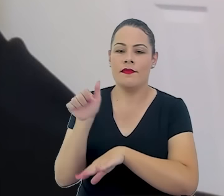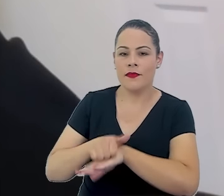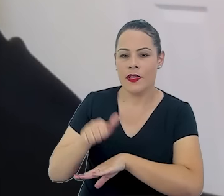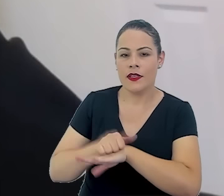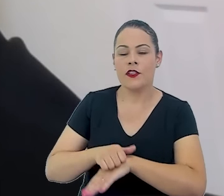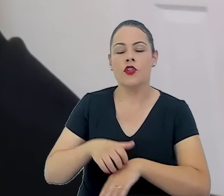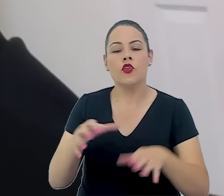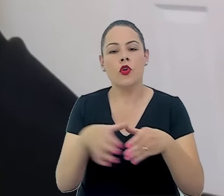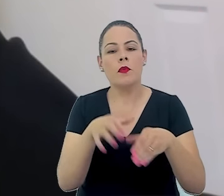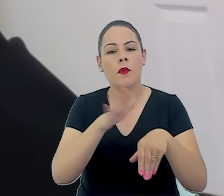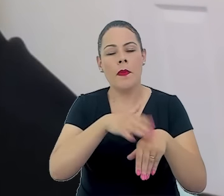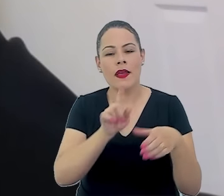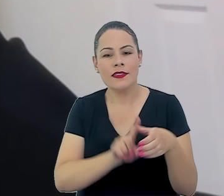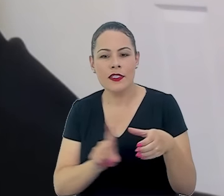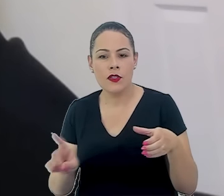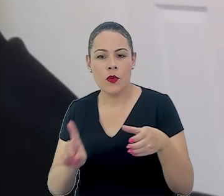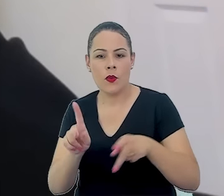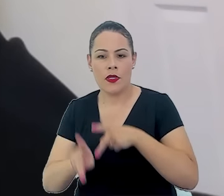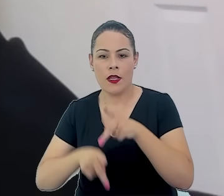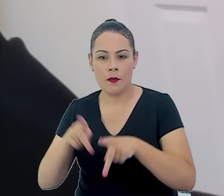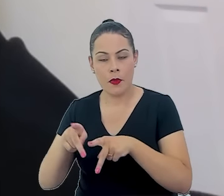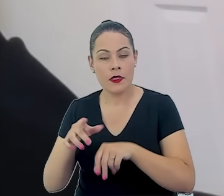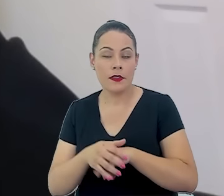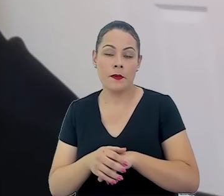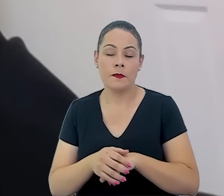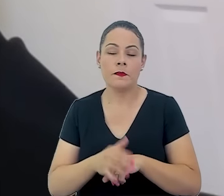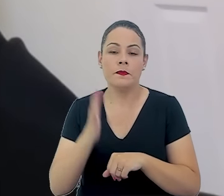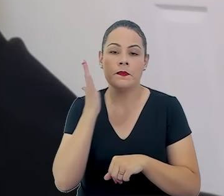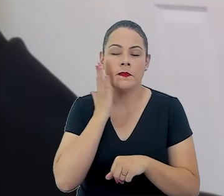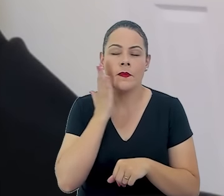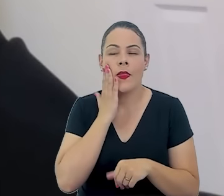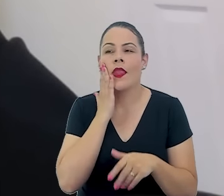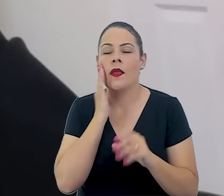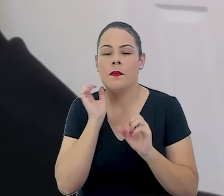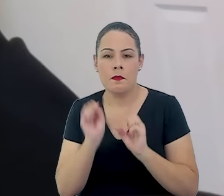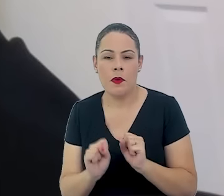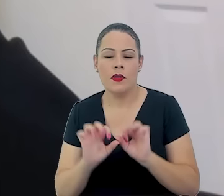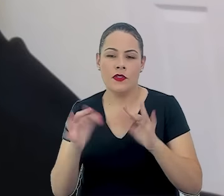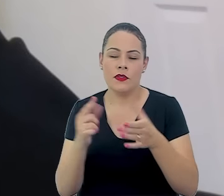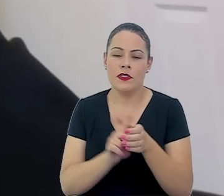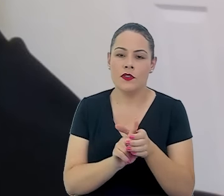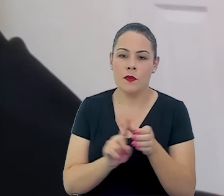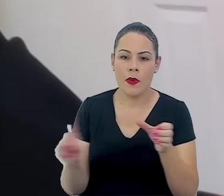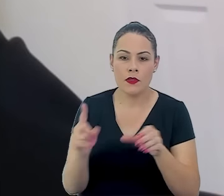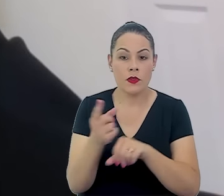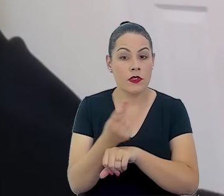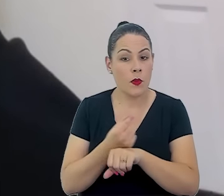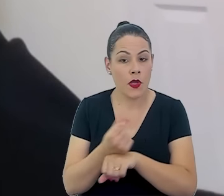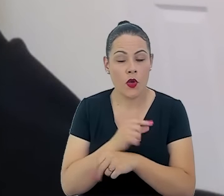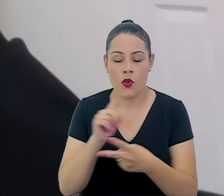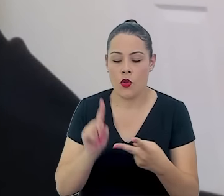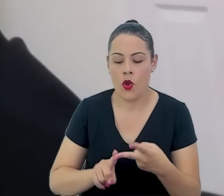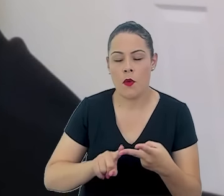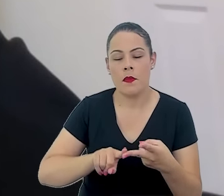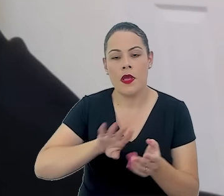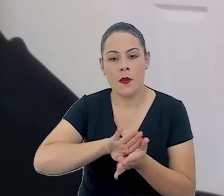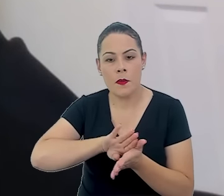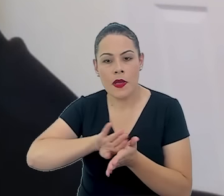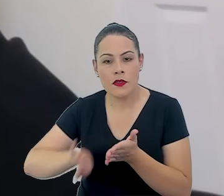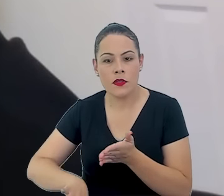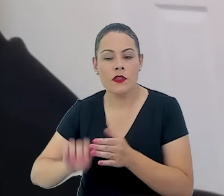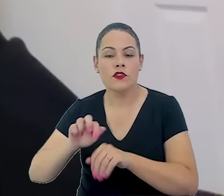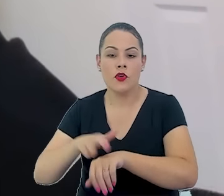mais excluídos da população. Né? Sejam a exclusão econômica, seja a